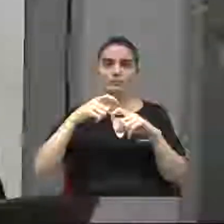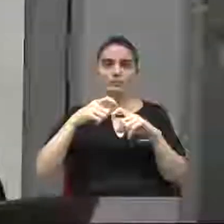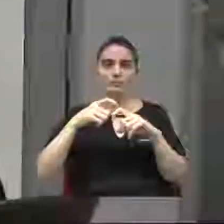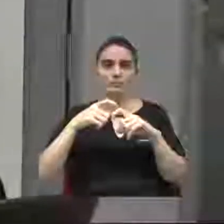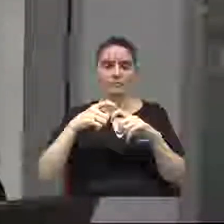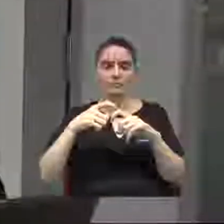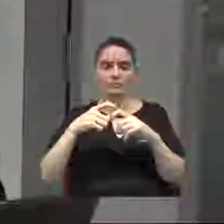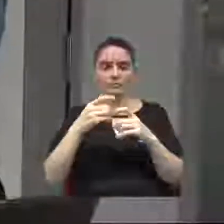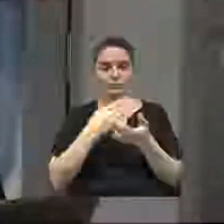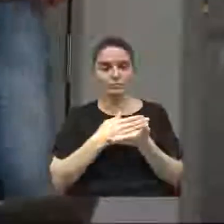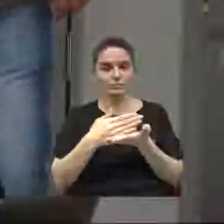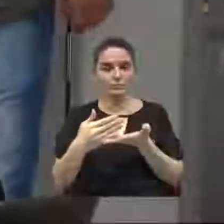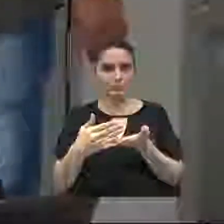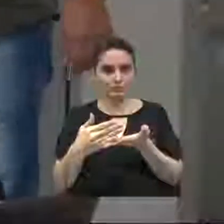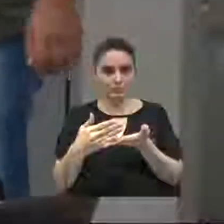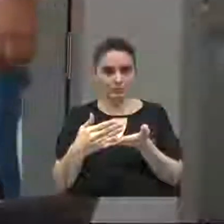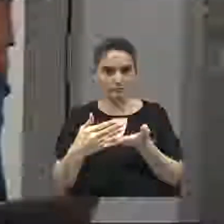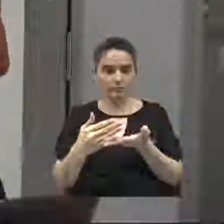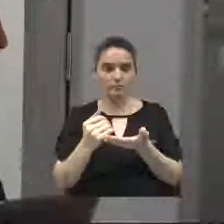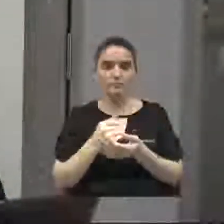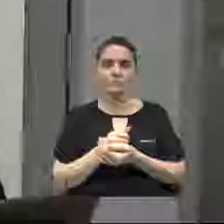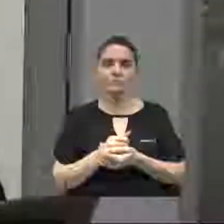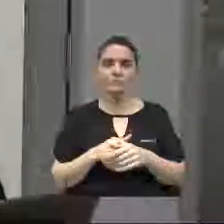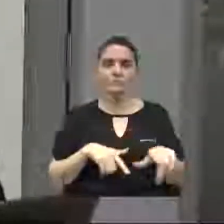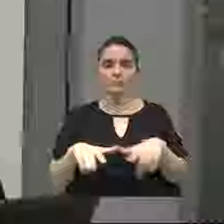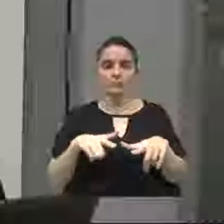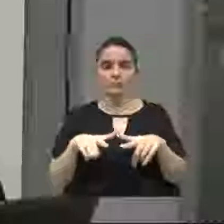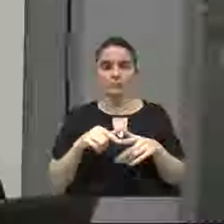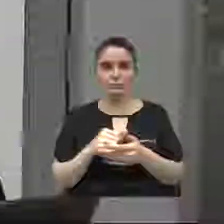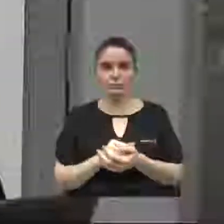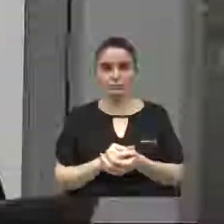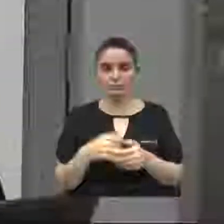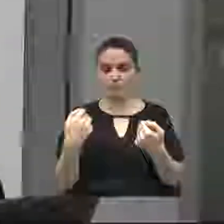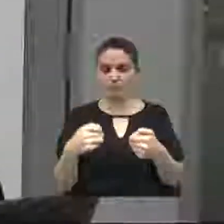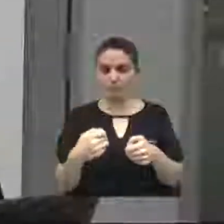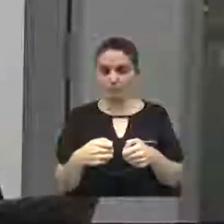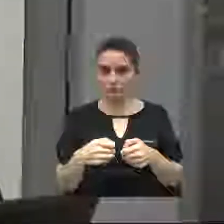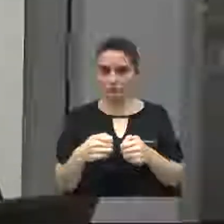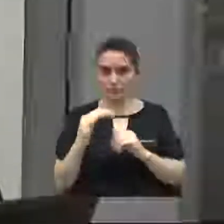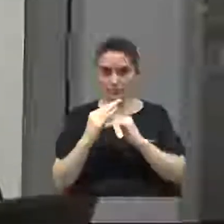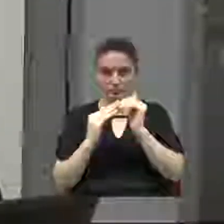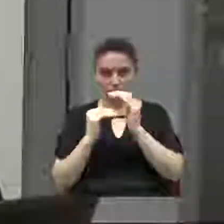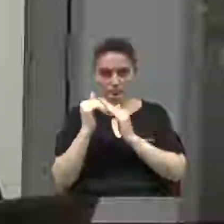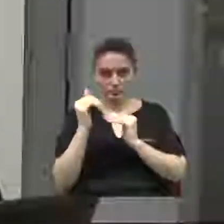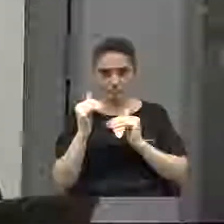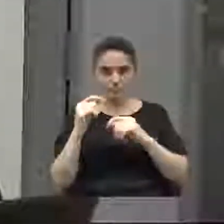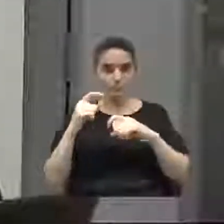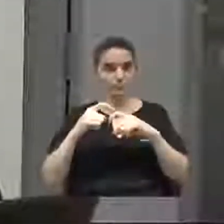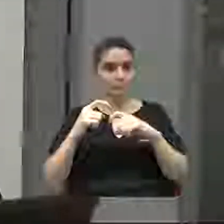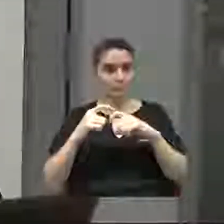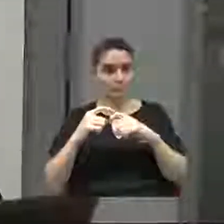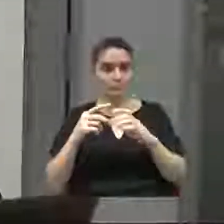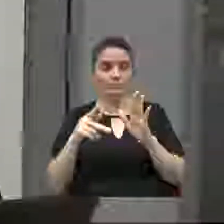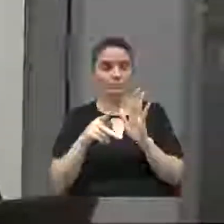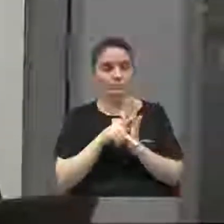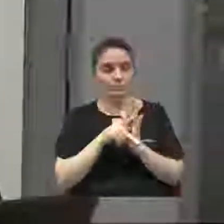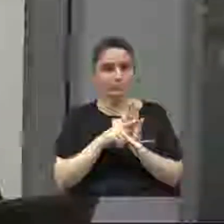né? Nós fizemos, na ocasião, a sugestão de contratar médicos profissionais, como médicos